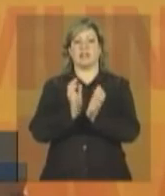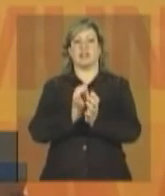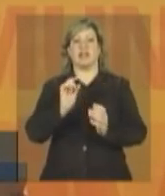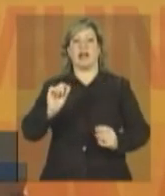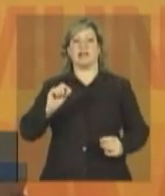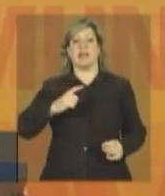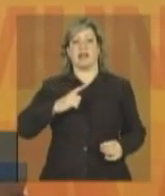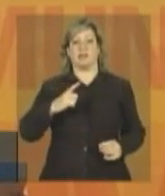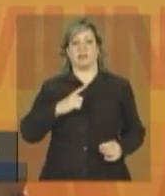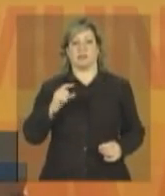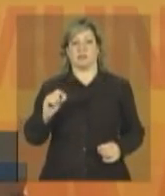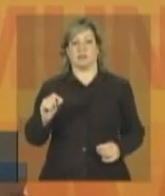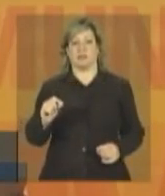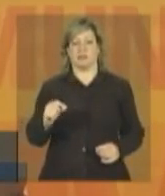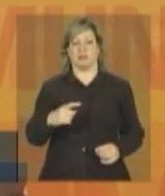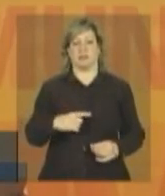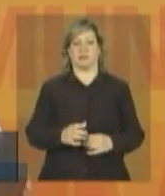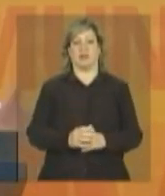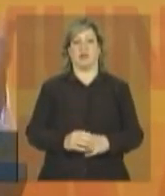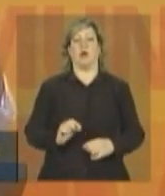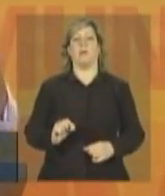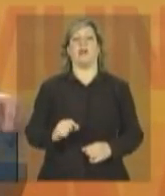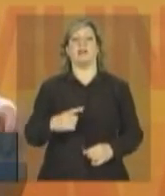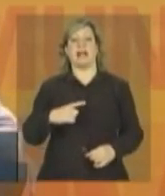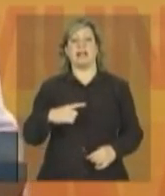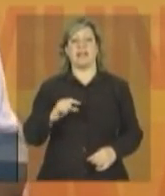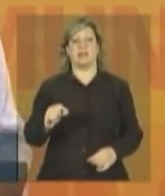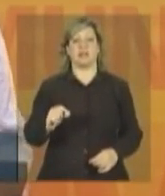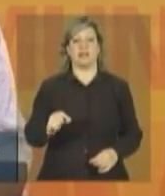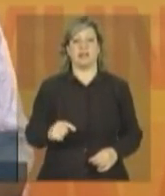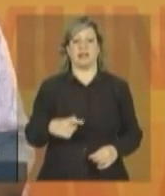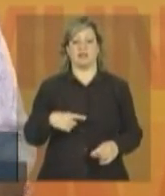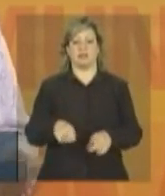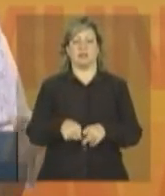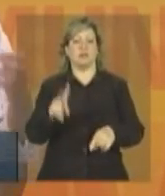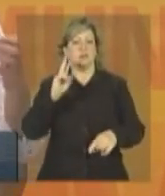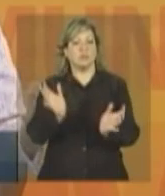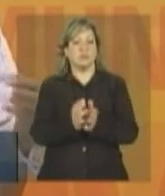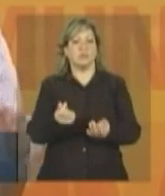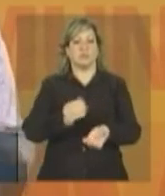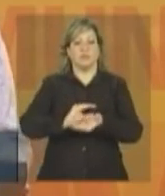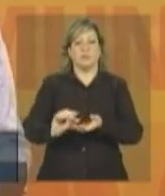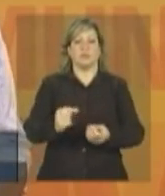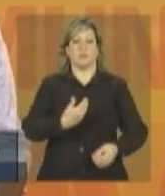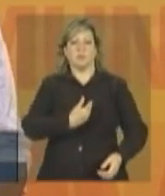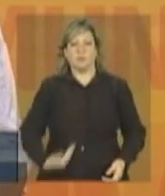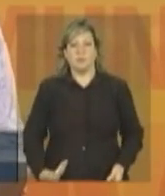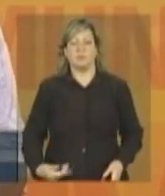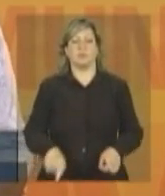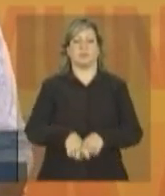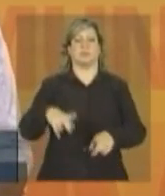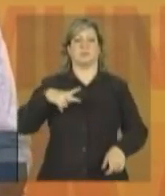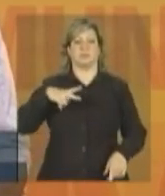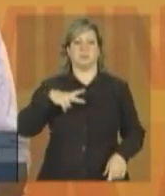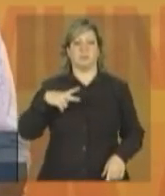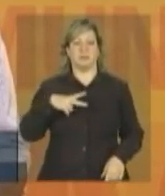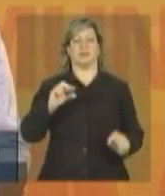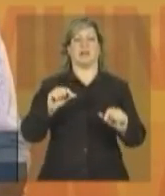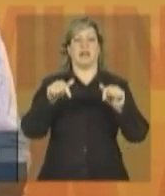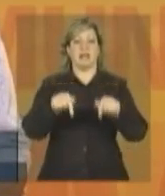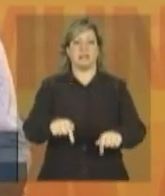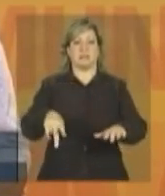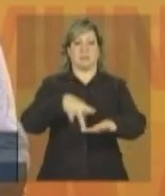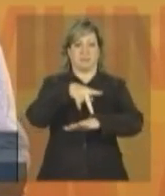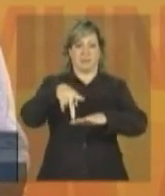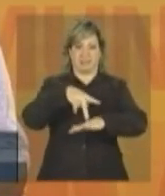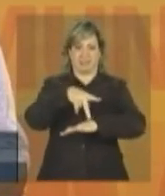do seu crescimento, da distribuição de renda e da volta ao investimento público e privado. Esse